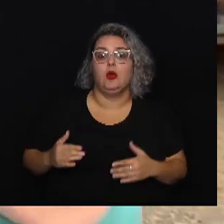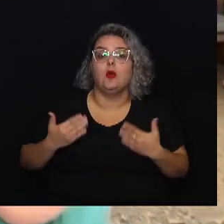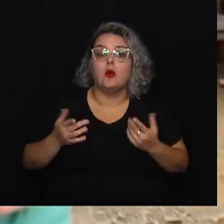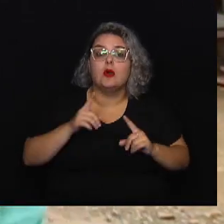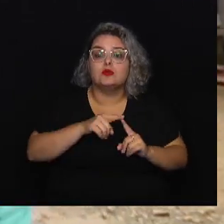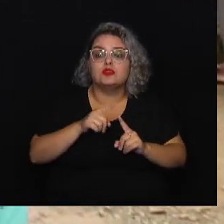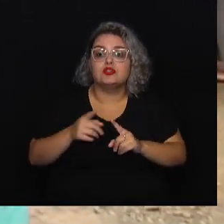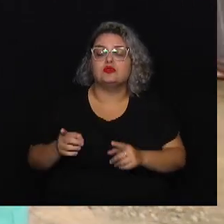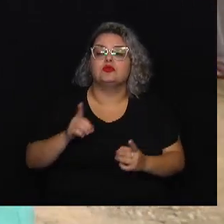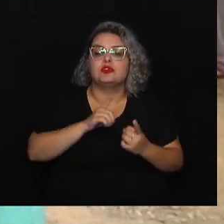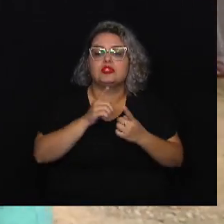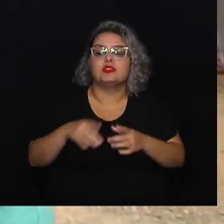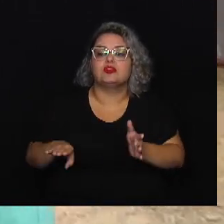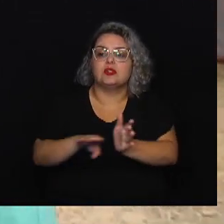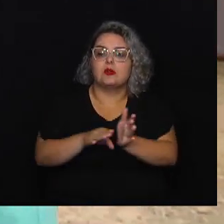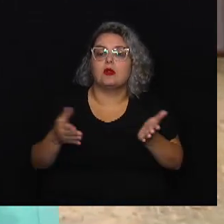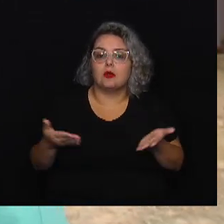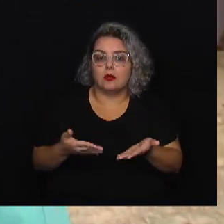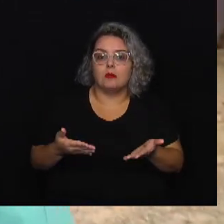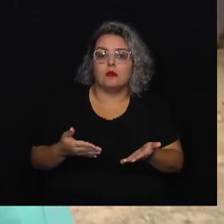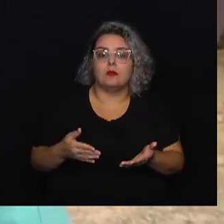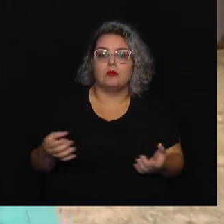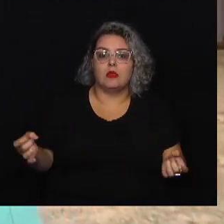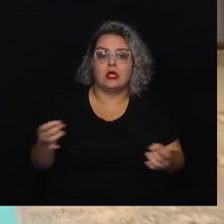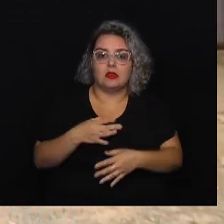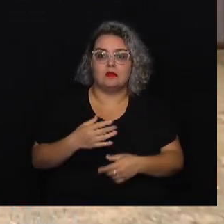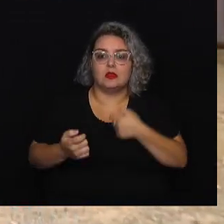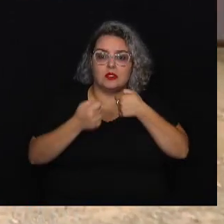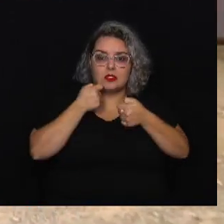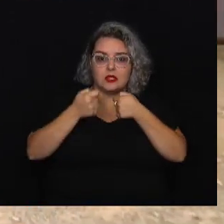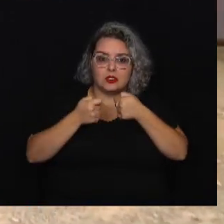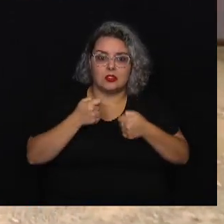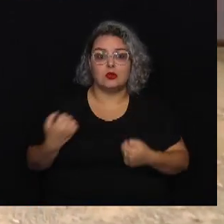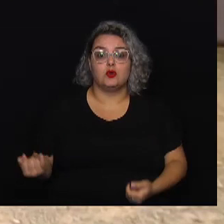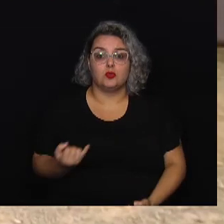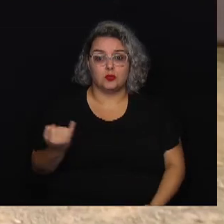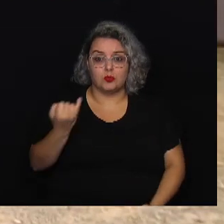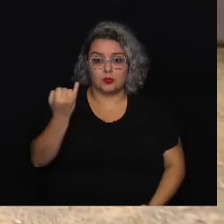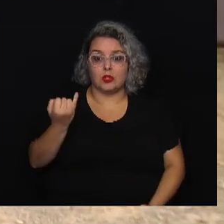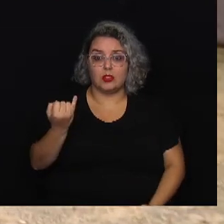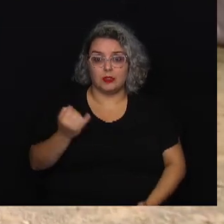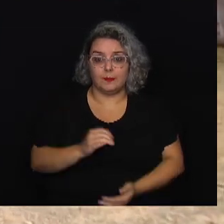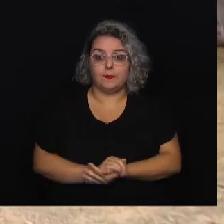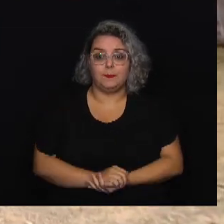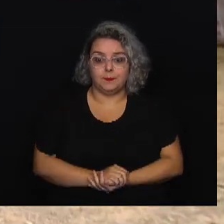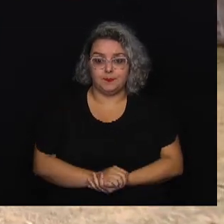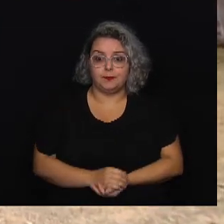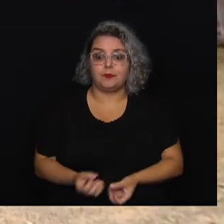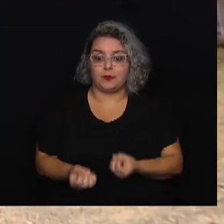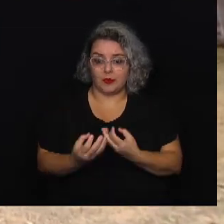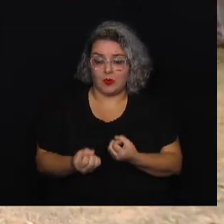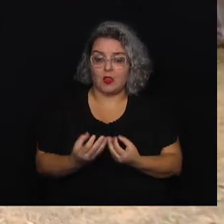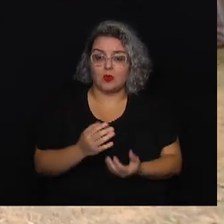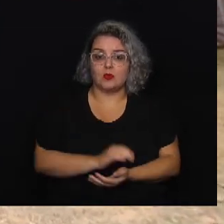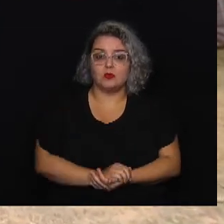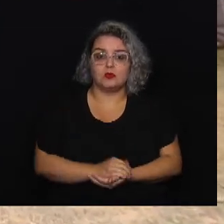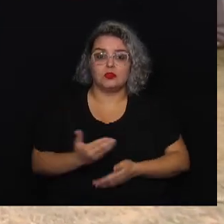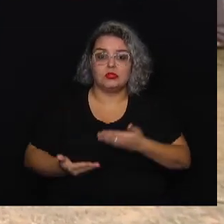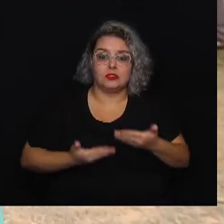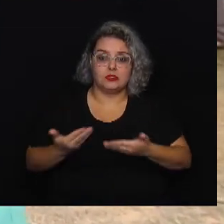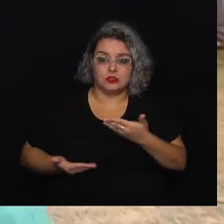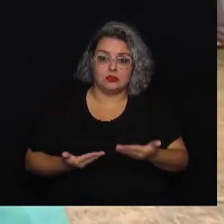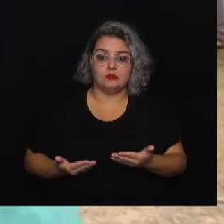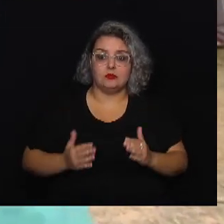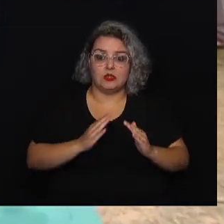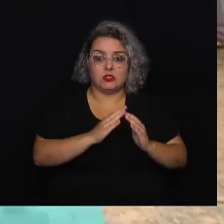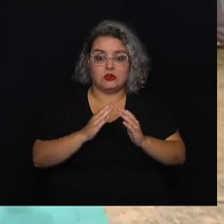atendimento, pessoal que chegou agora, para a gente encerrar essa entrevista super importante aí de informação, né? Um serviço para a galera que está em casa,